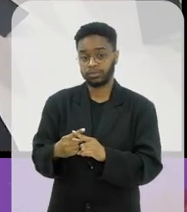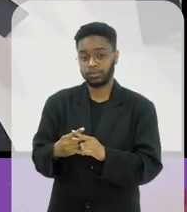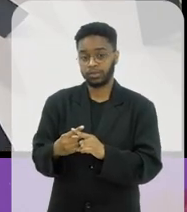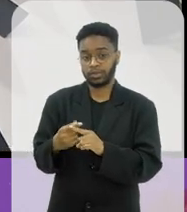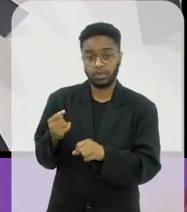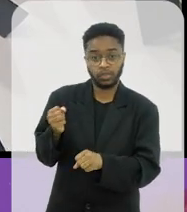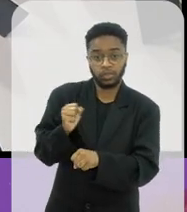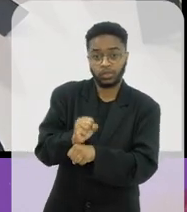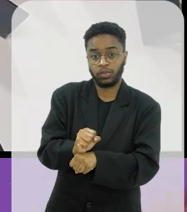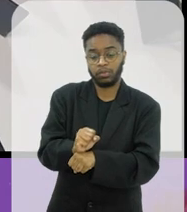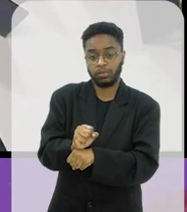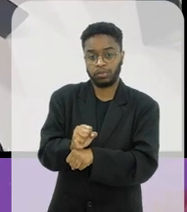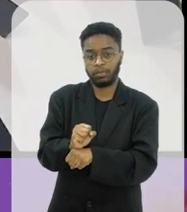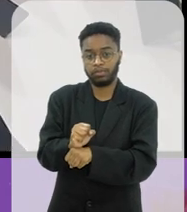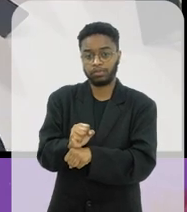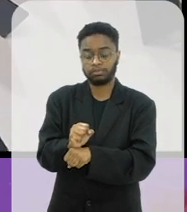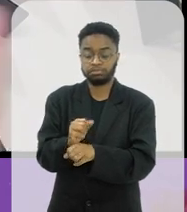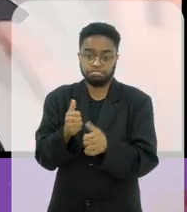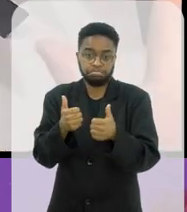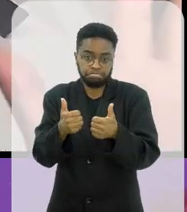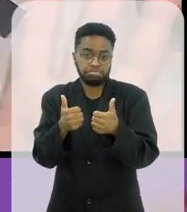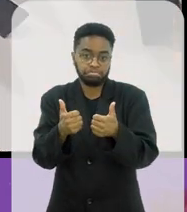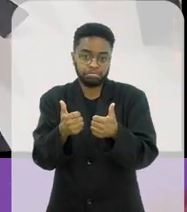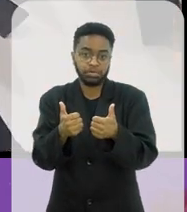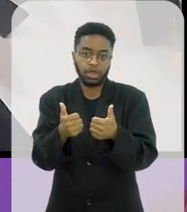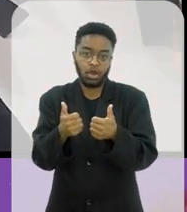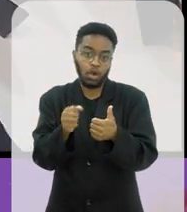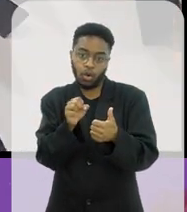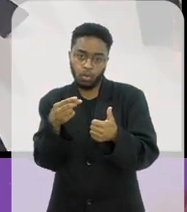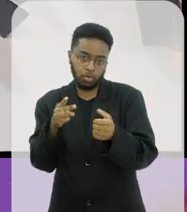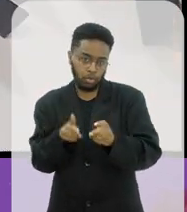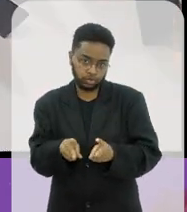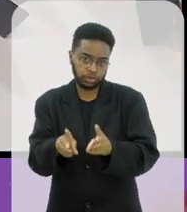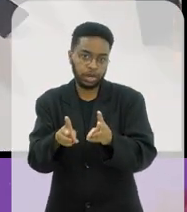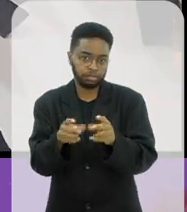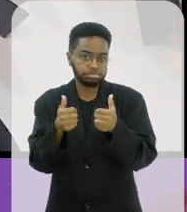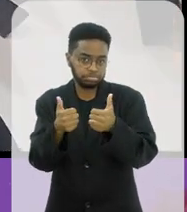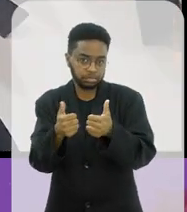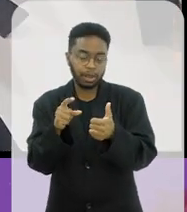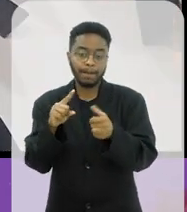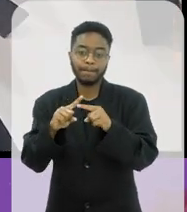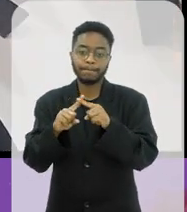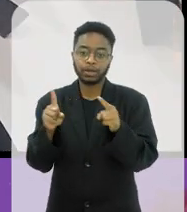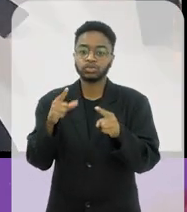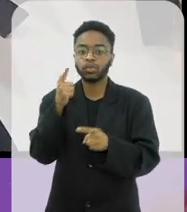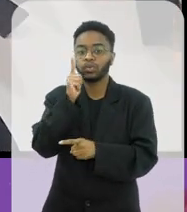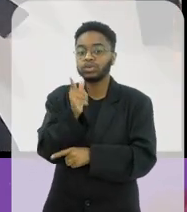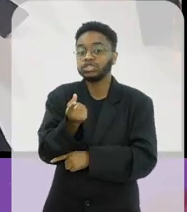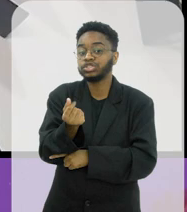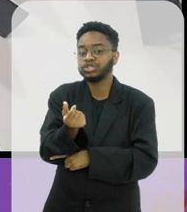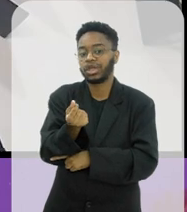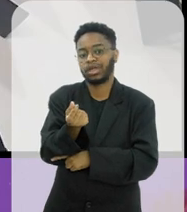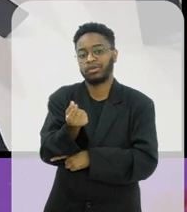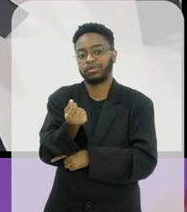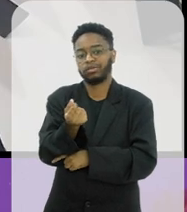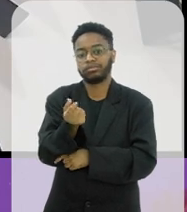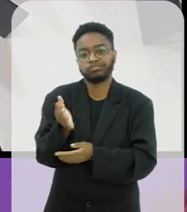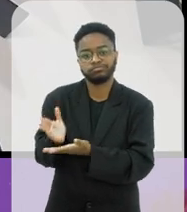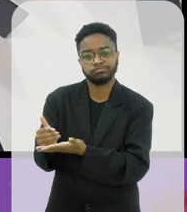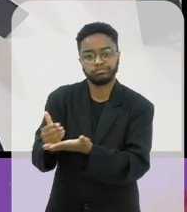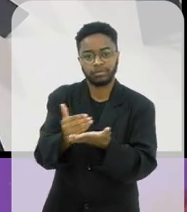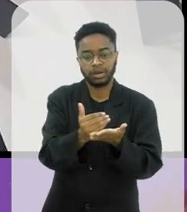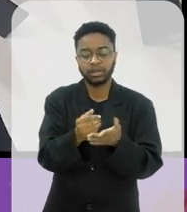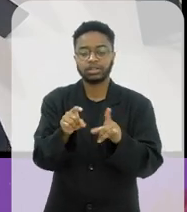fosse paralisado, ou, tudo bem, continuasse, nós íamos proporcionar renda, dinheiro